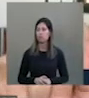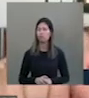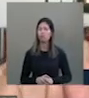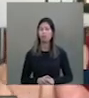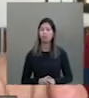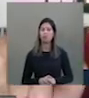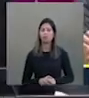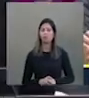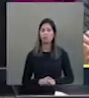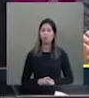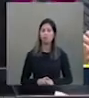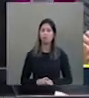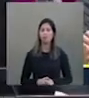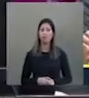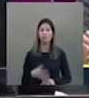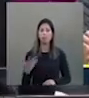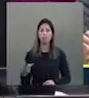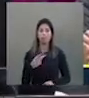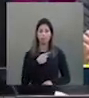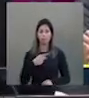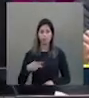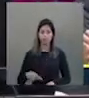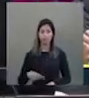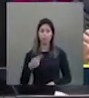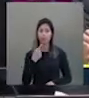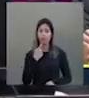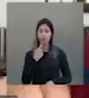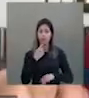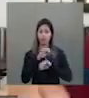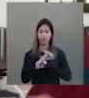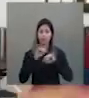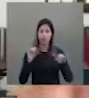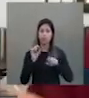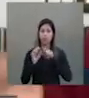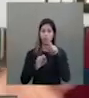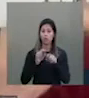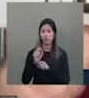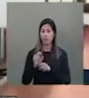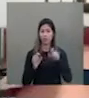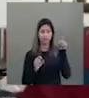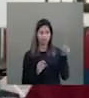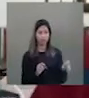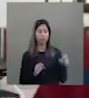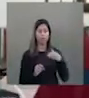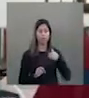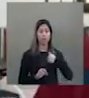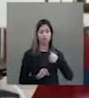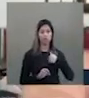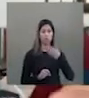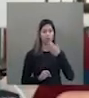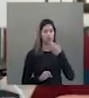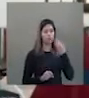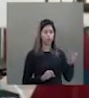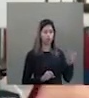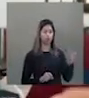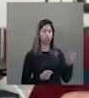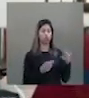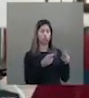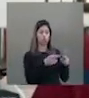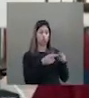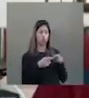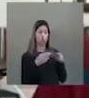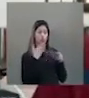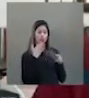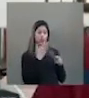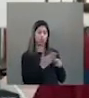mais uma coisa. Quero corroborar aí o requerimento do senador Isalci. Aliás, fiz o meu requerimento ontem. Ontem, durante